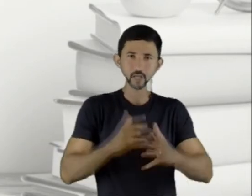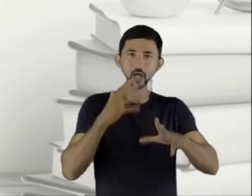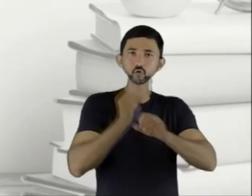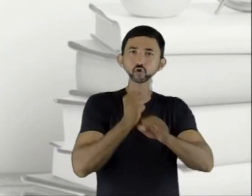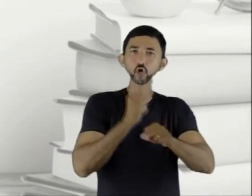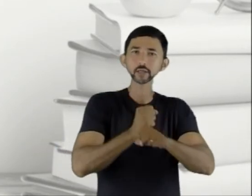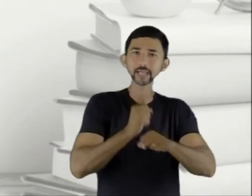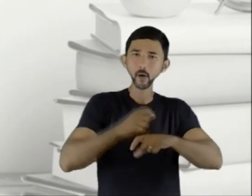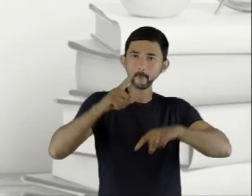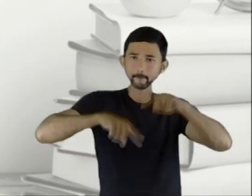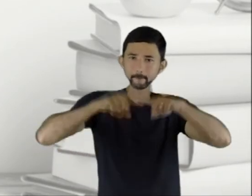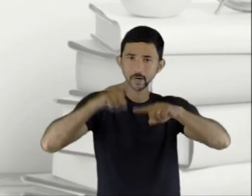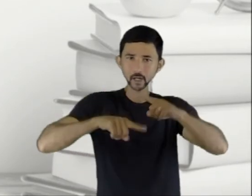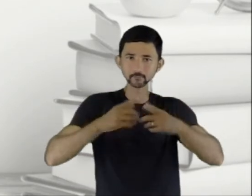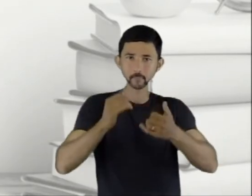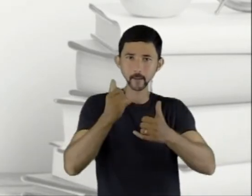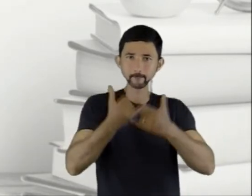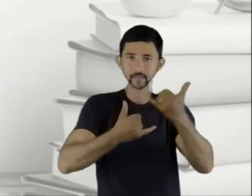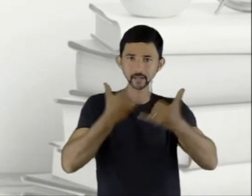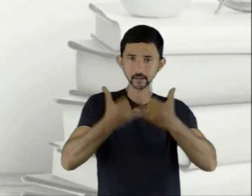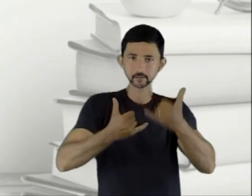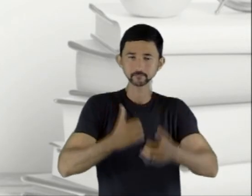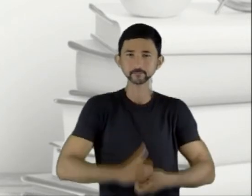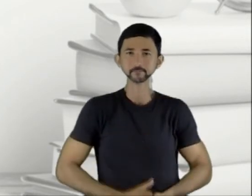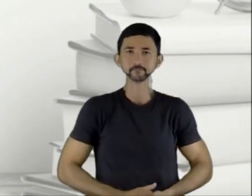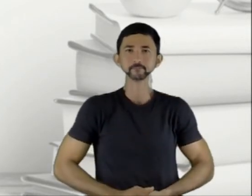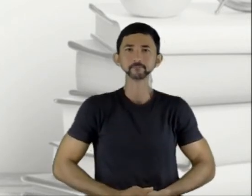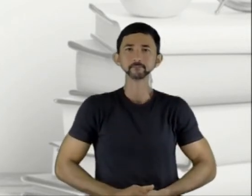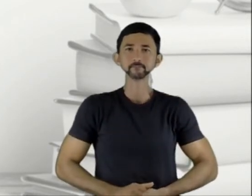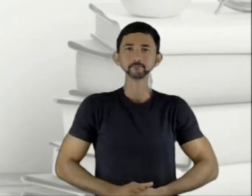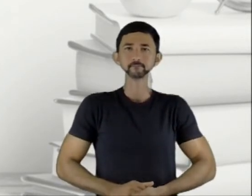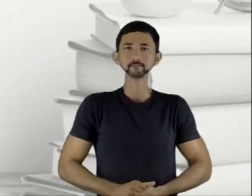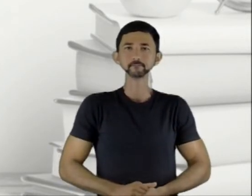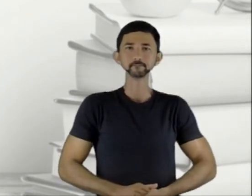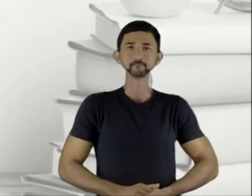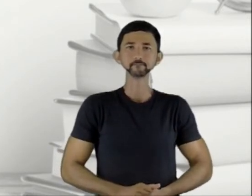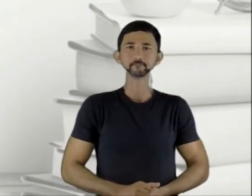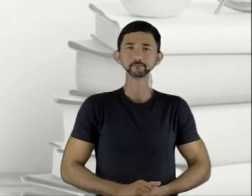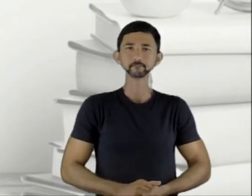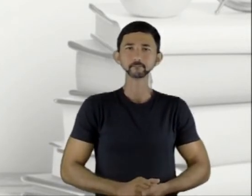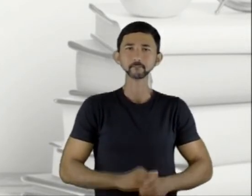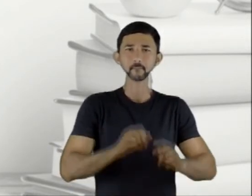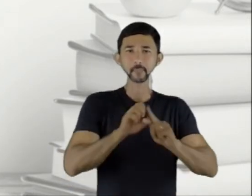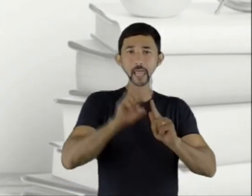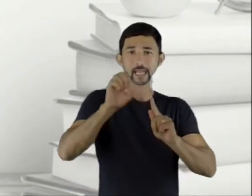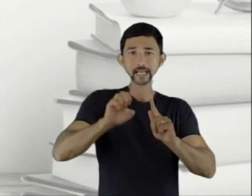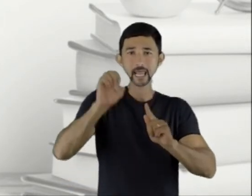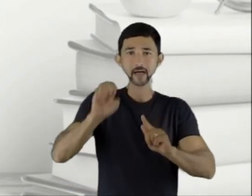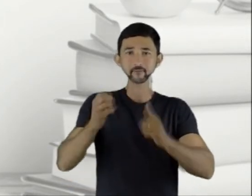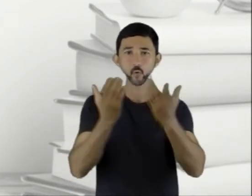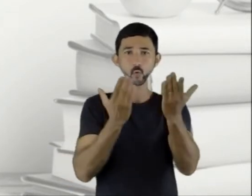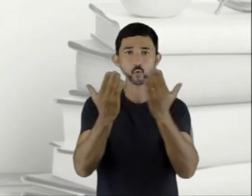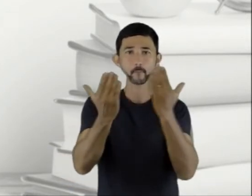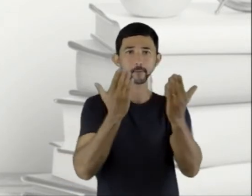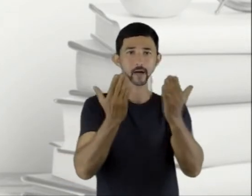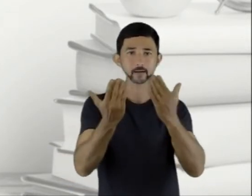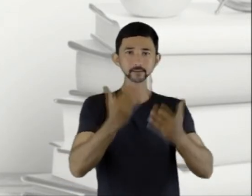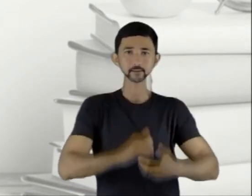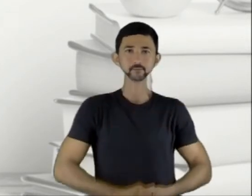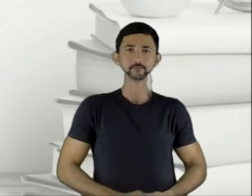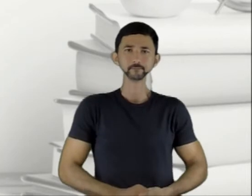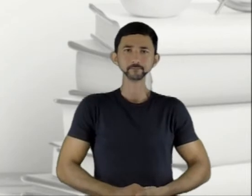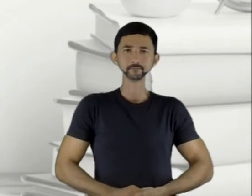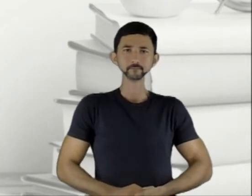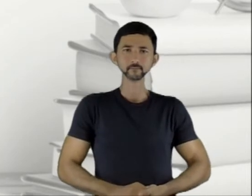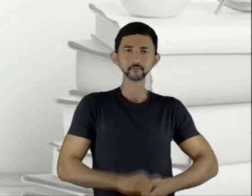do item brinquedos, certo? Gráficos de comparação. Confronto dados entre